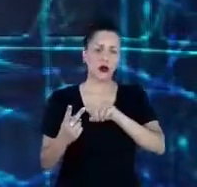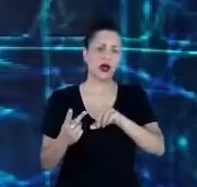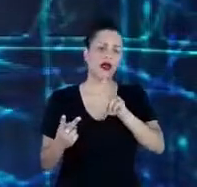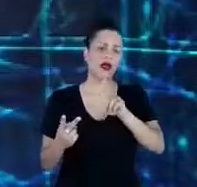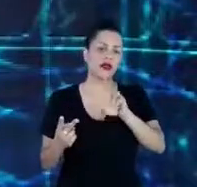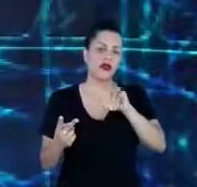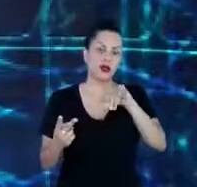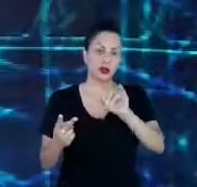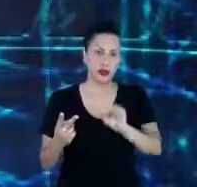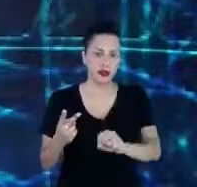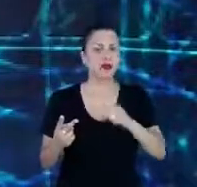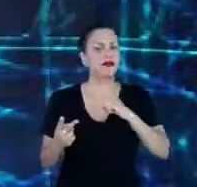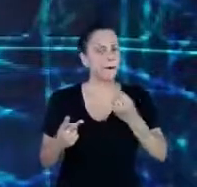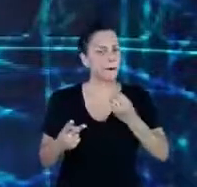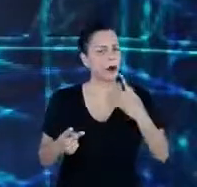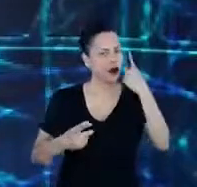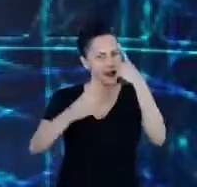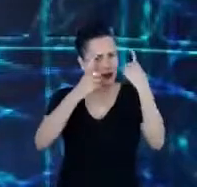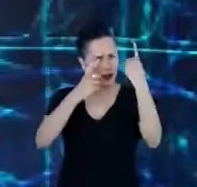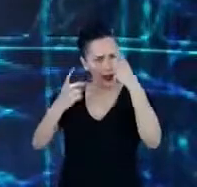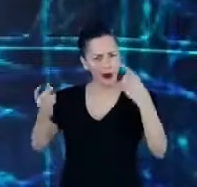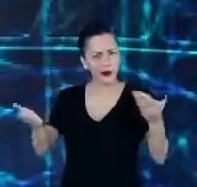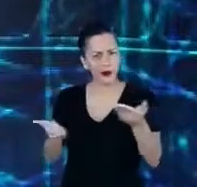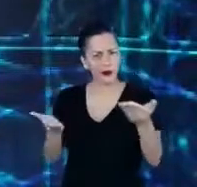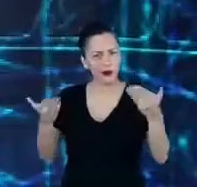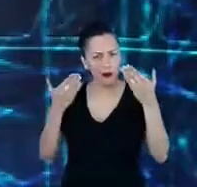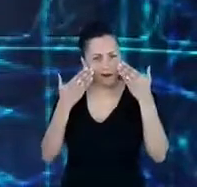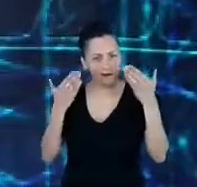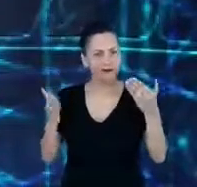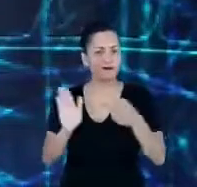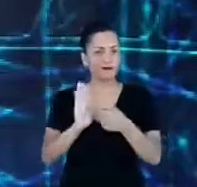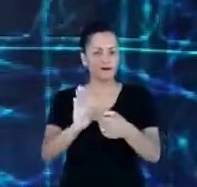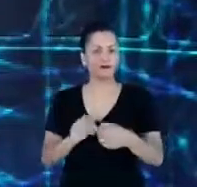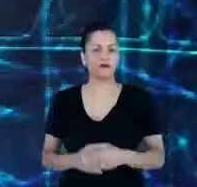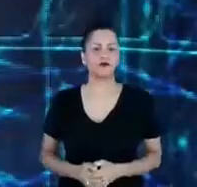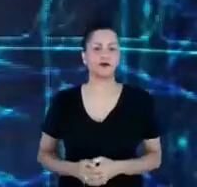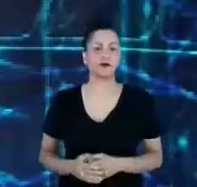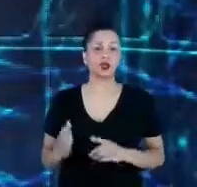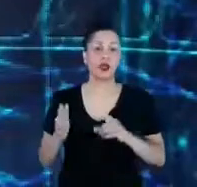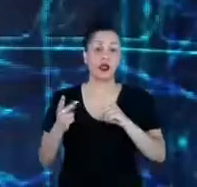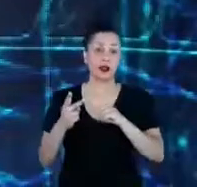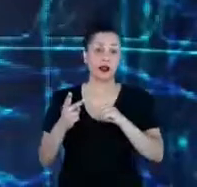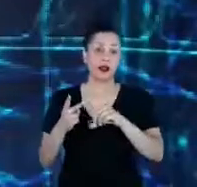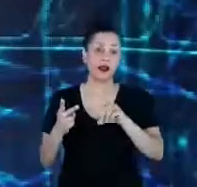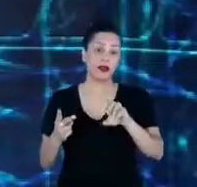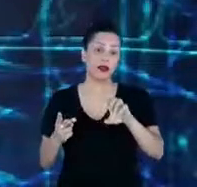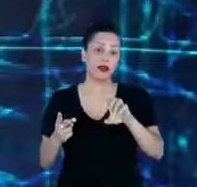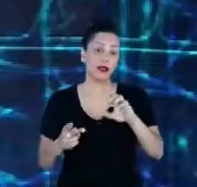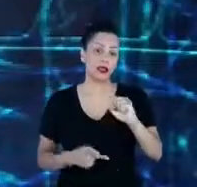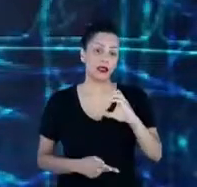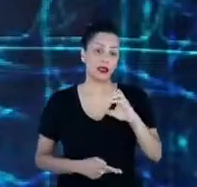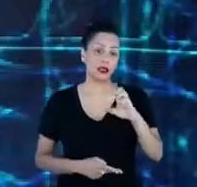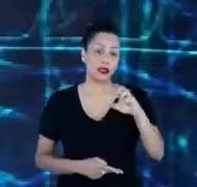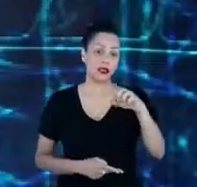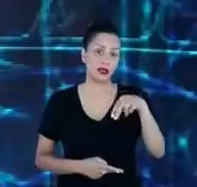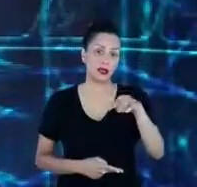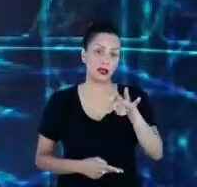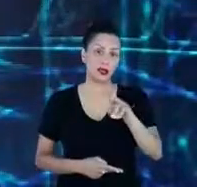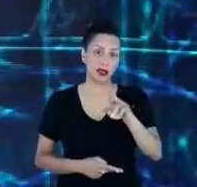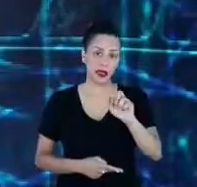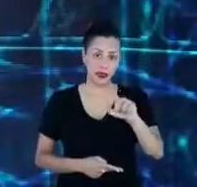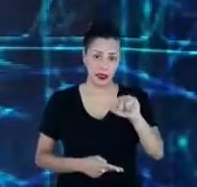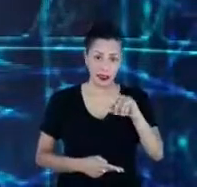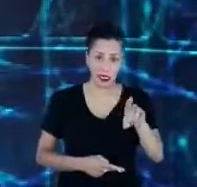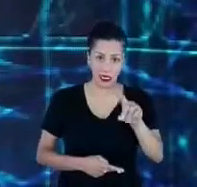vários bons insights para gente bom falando em de centralização e também um tema super em voga hoje a